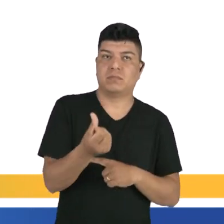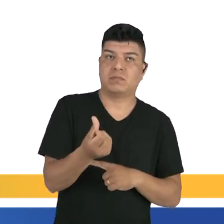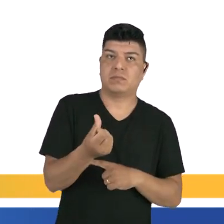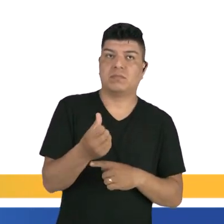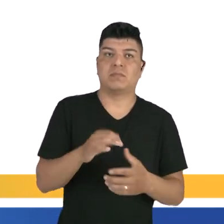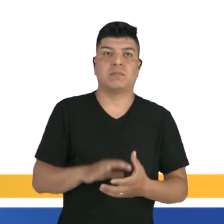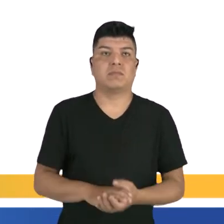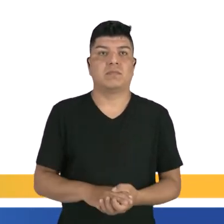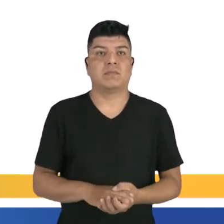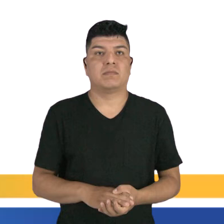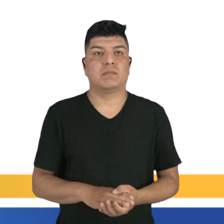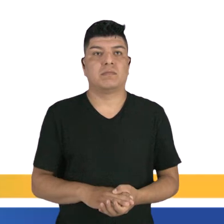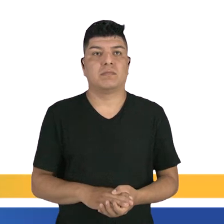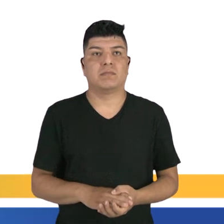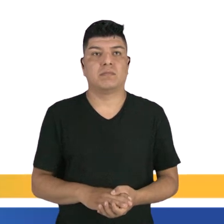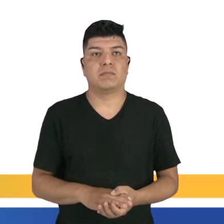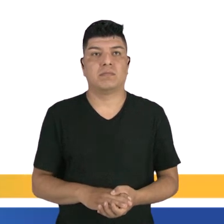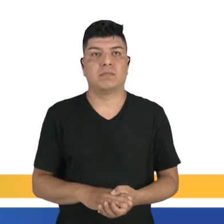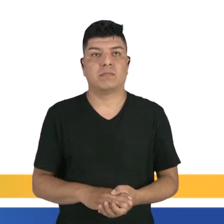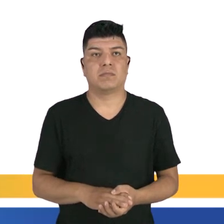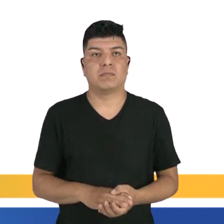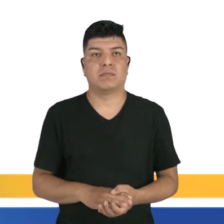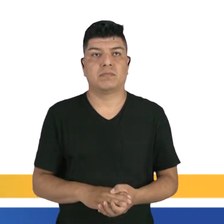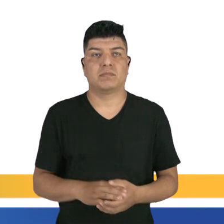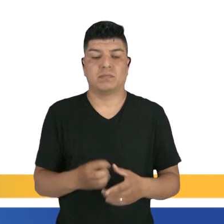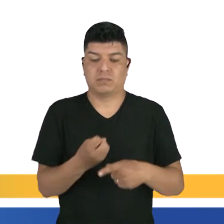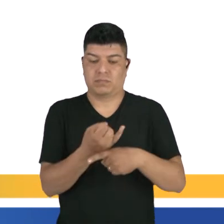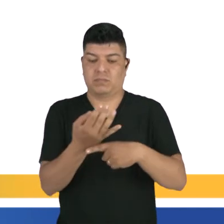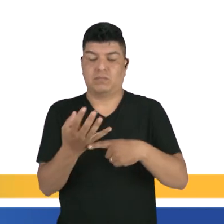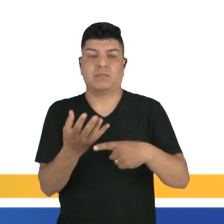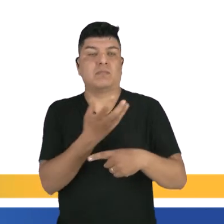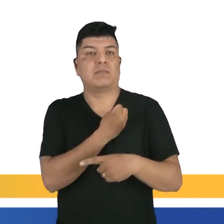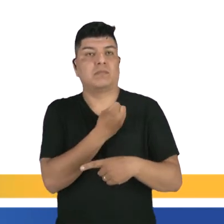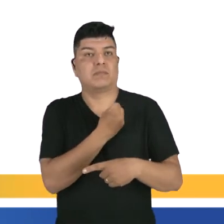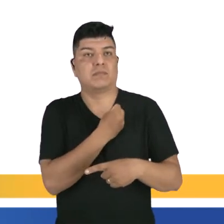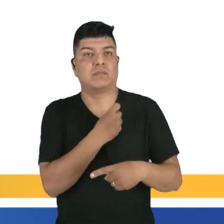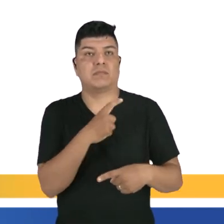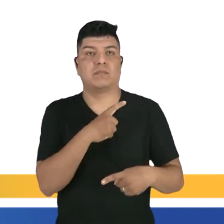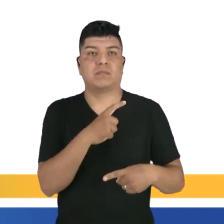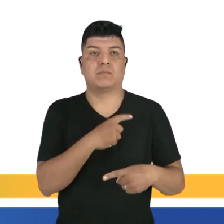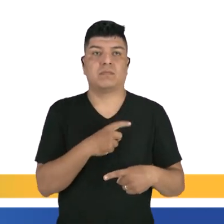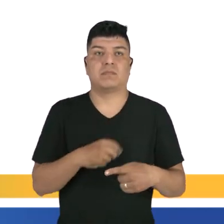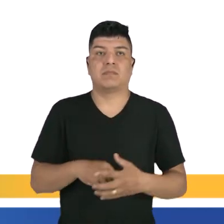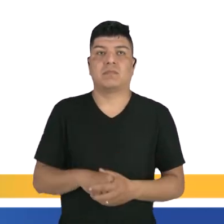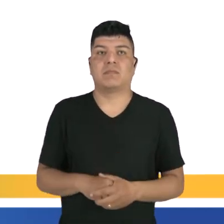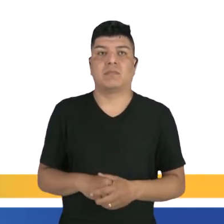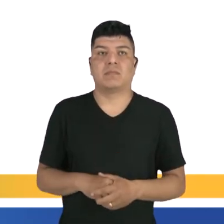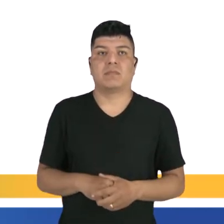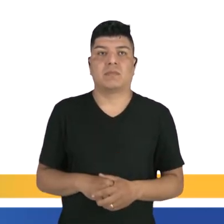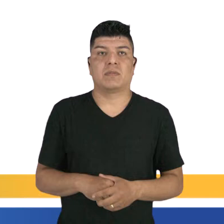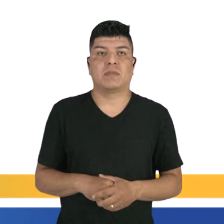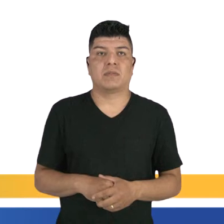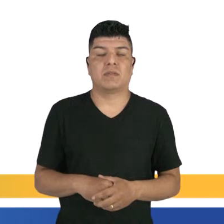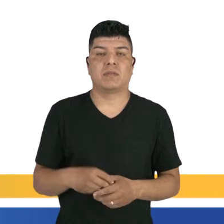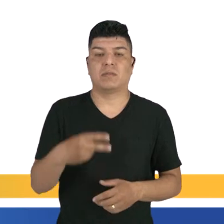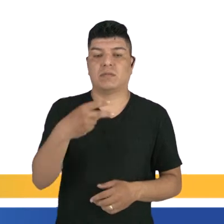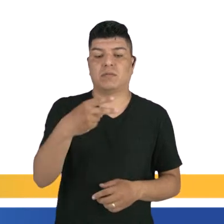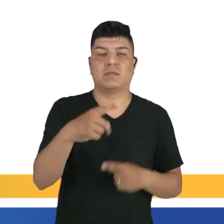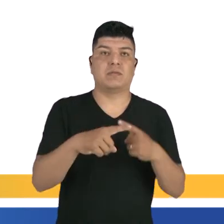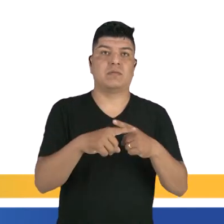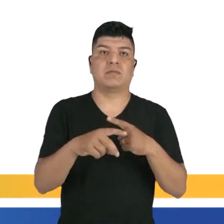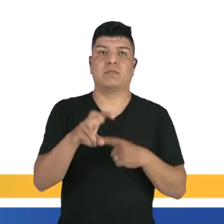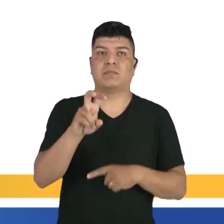ter, tá? Estou multiplicando uma fração por um número, né? Então, eu vou multiplicar o numerador 2